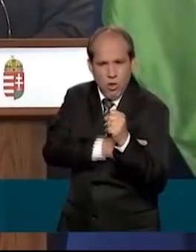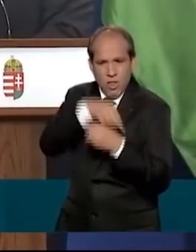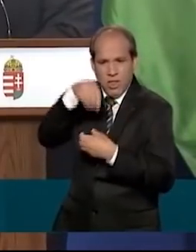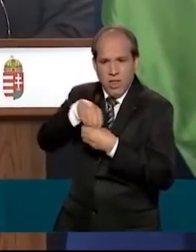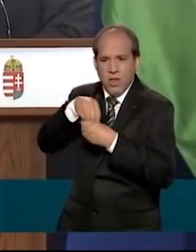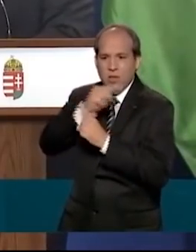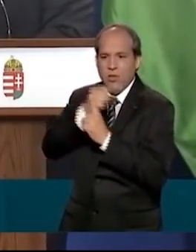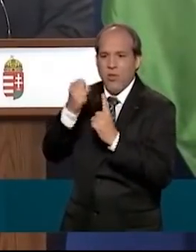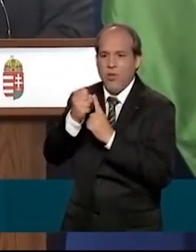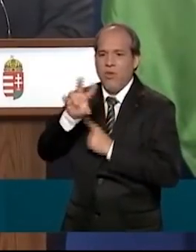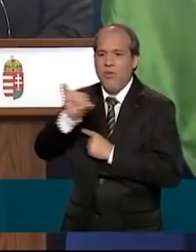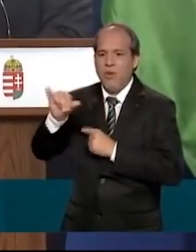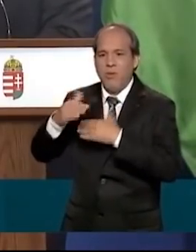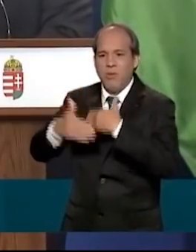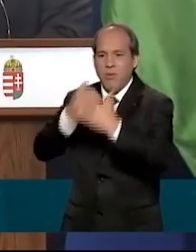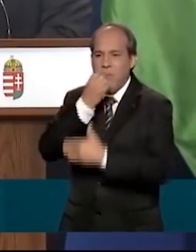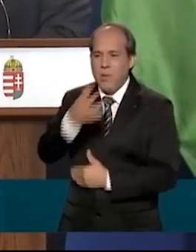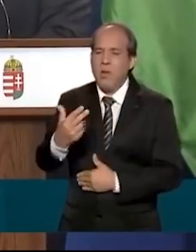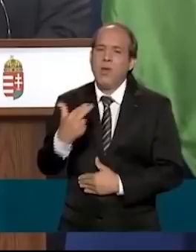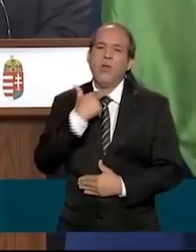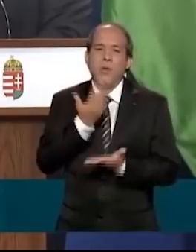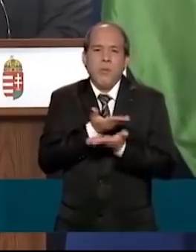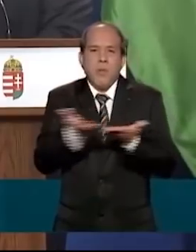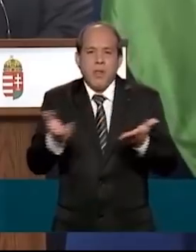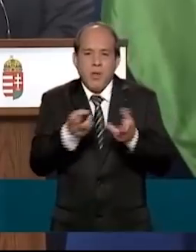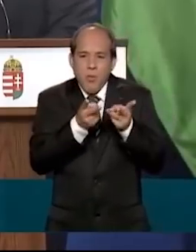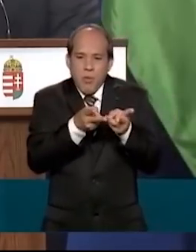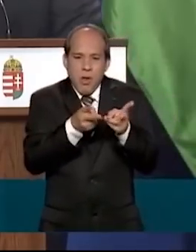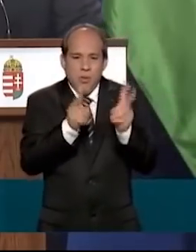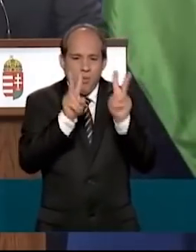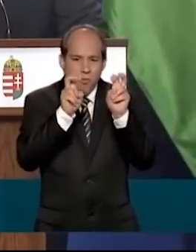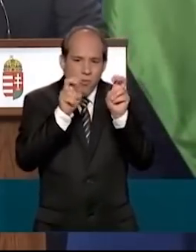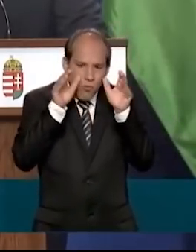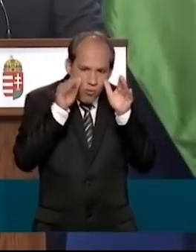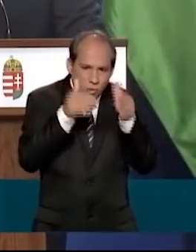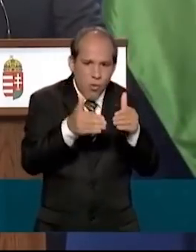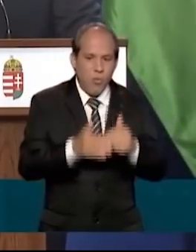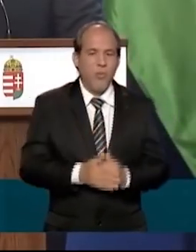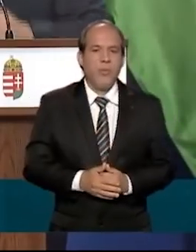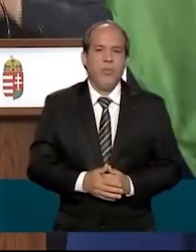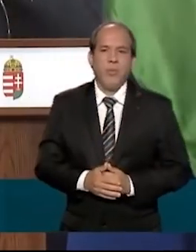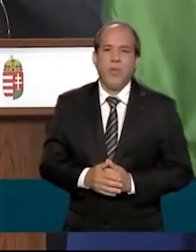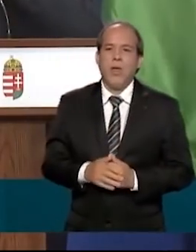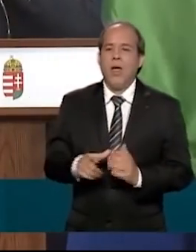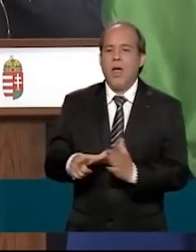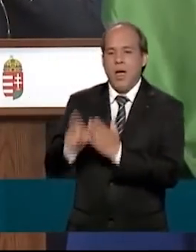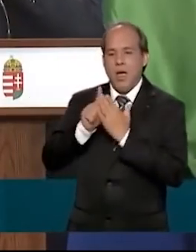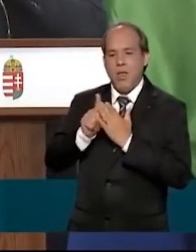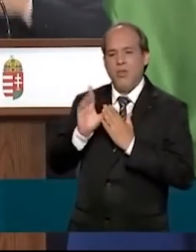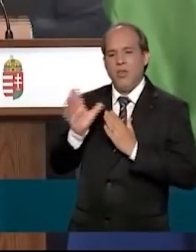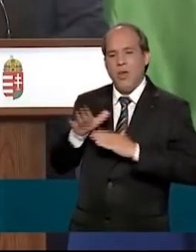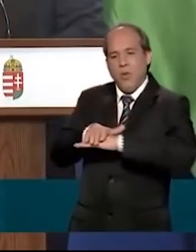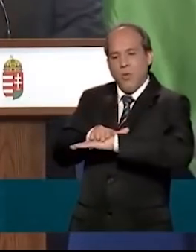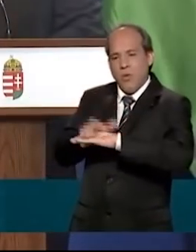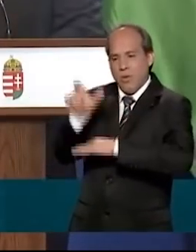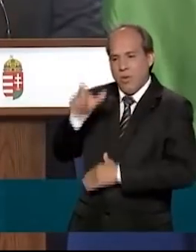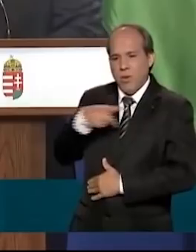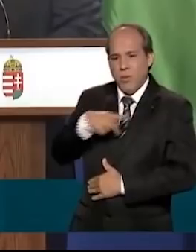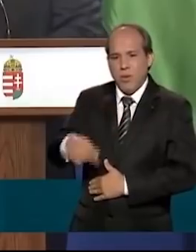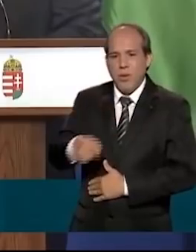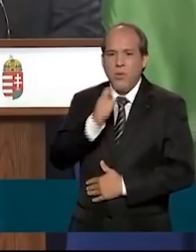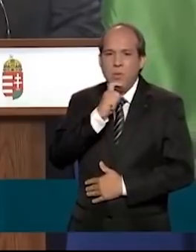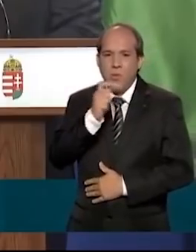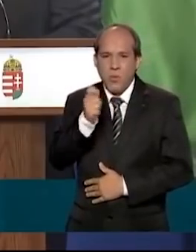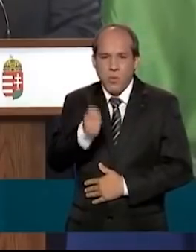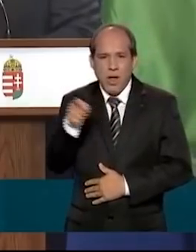devemos perder este foco a pouco vai ser também com o nosso presidente da Hungria ele